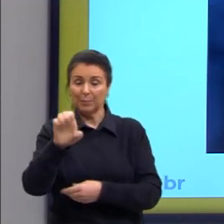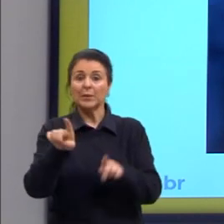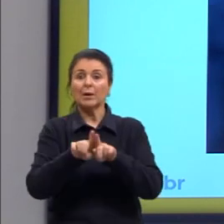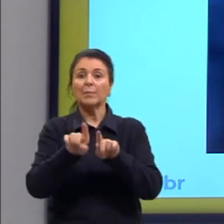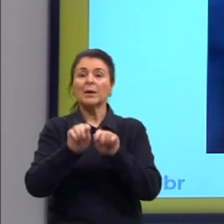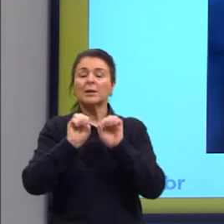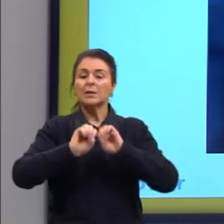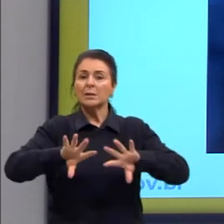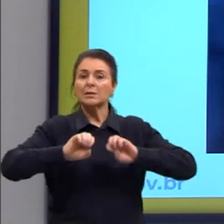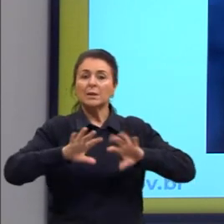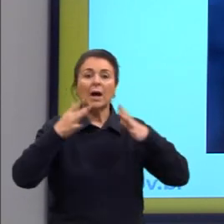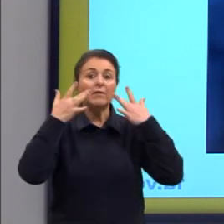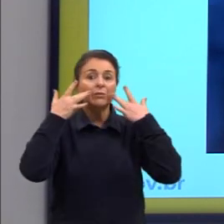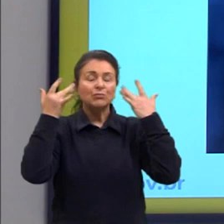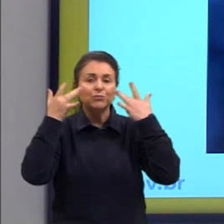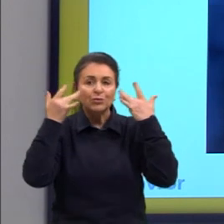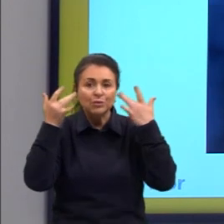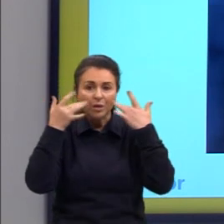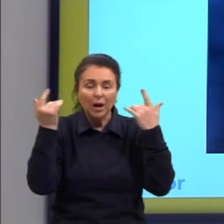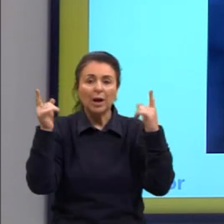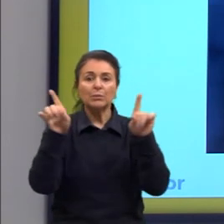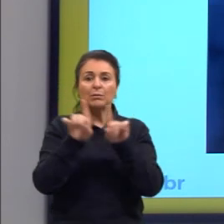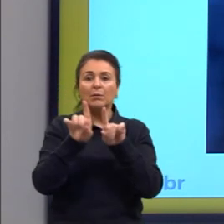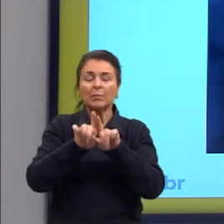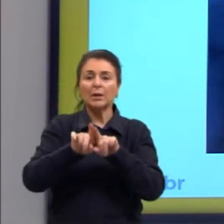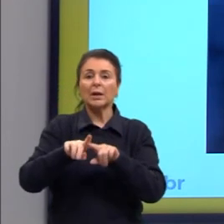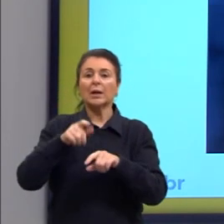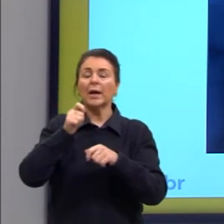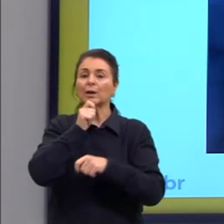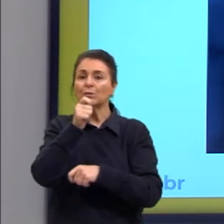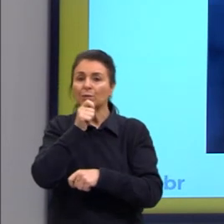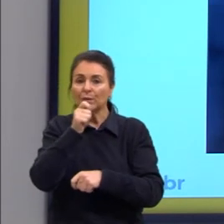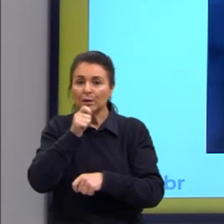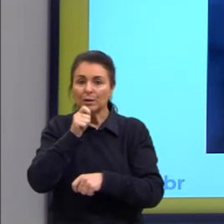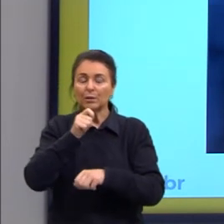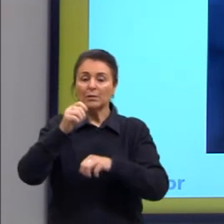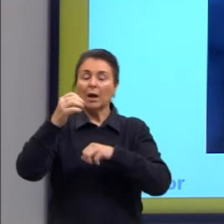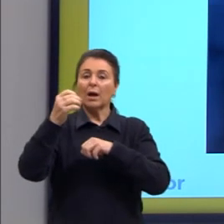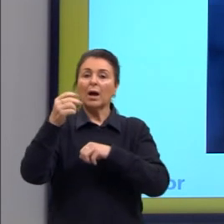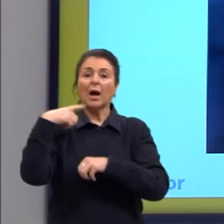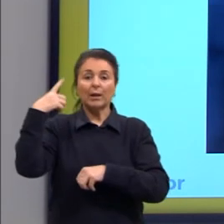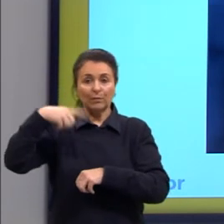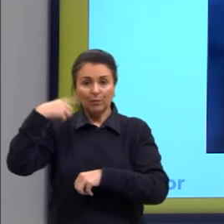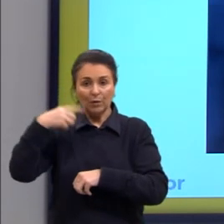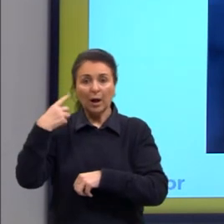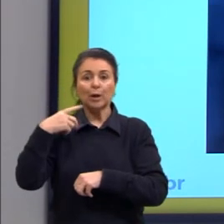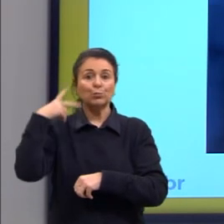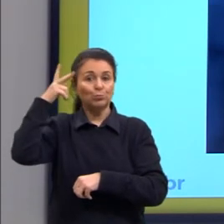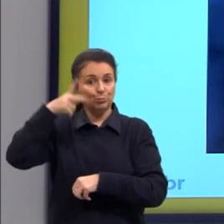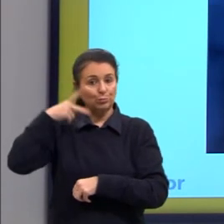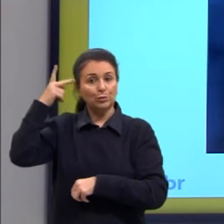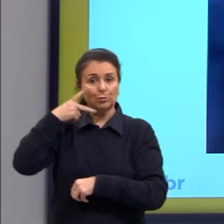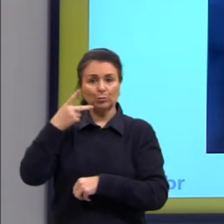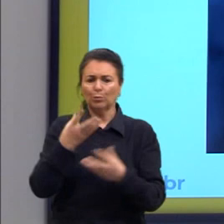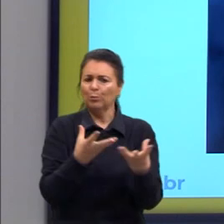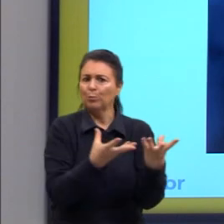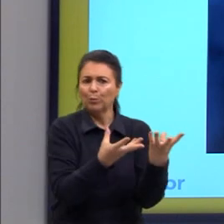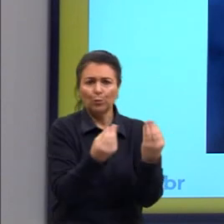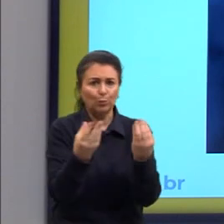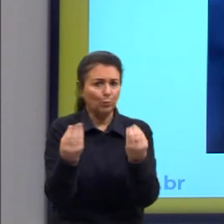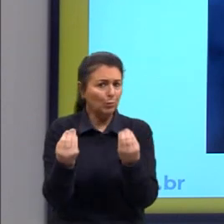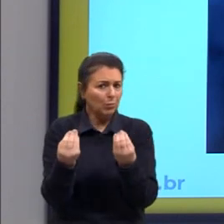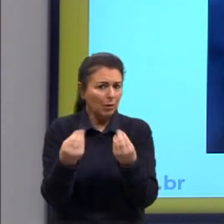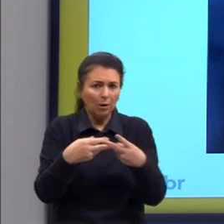dramaturgo jornalista advogado e político né Então você já pararam para pensar que os